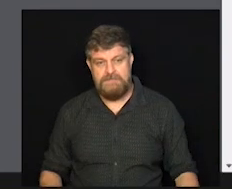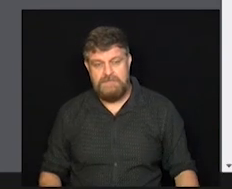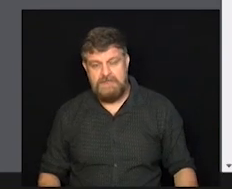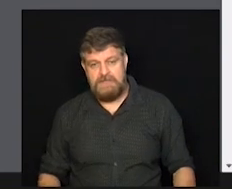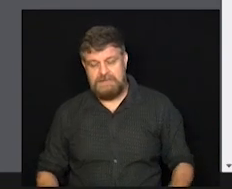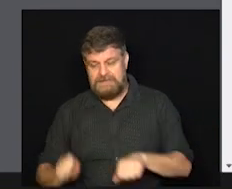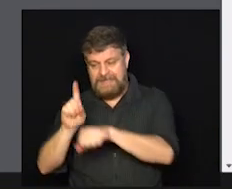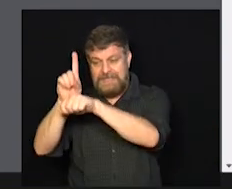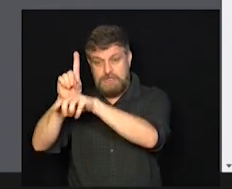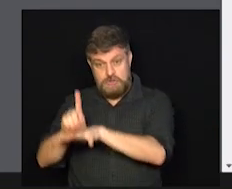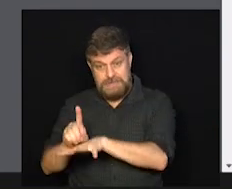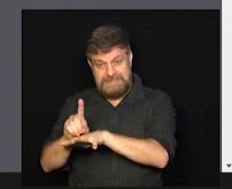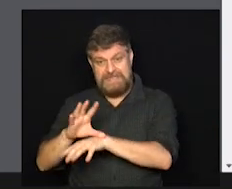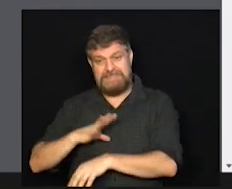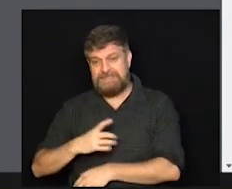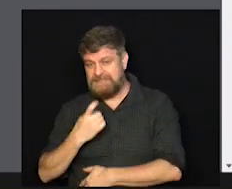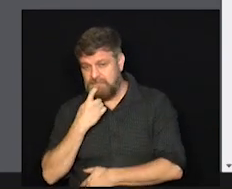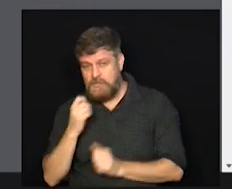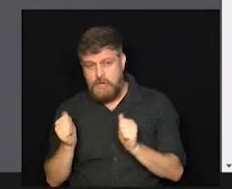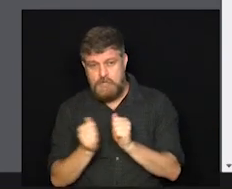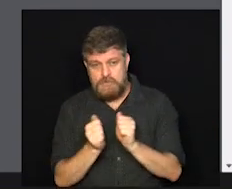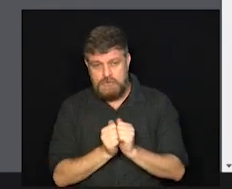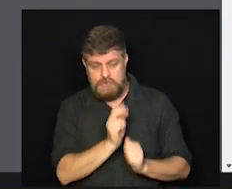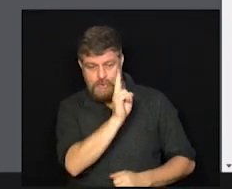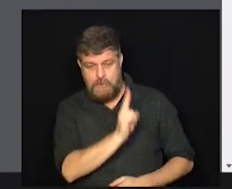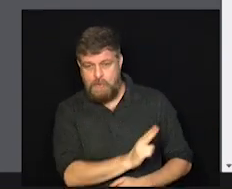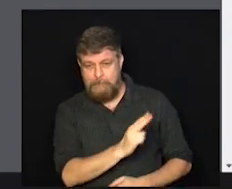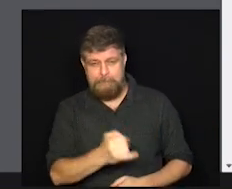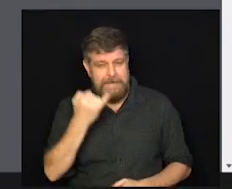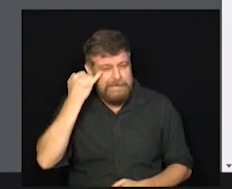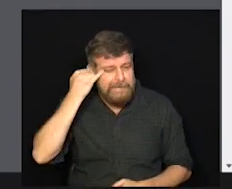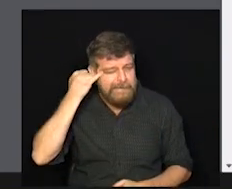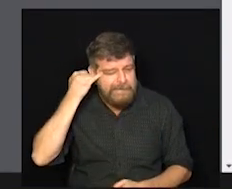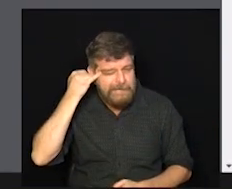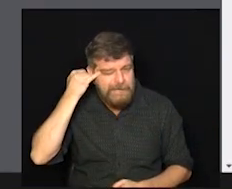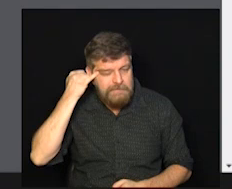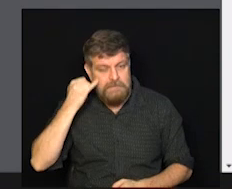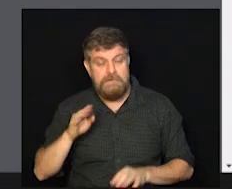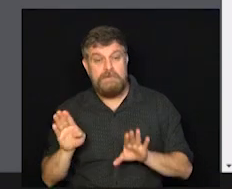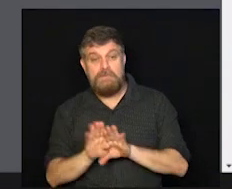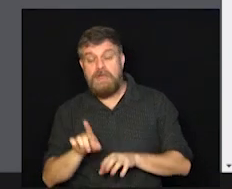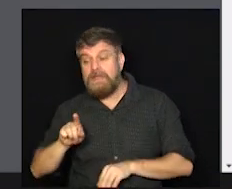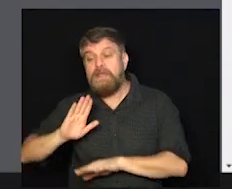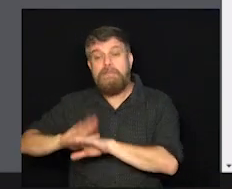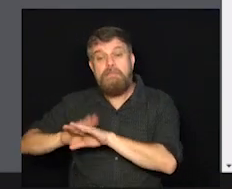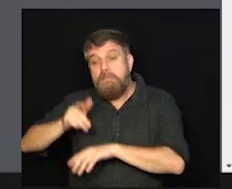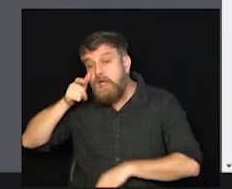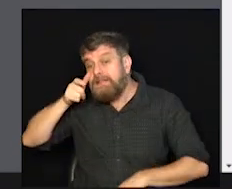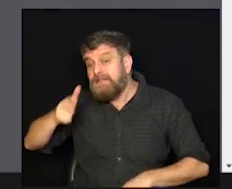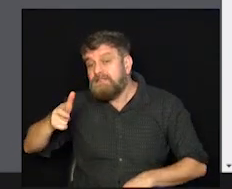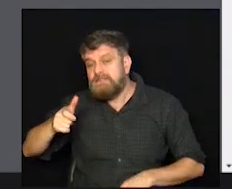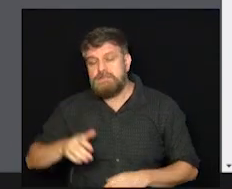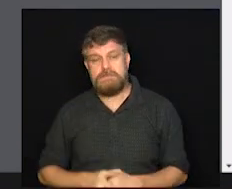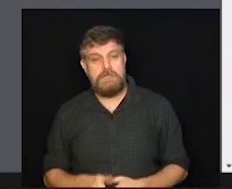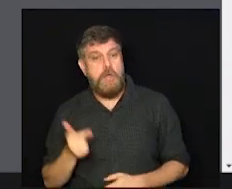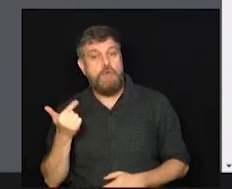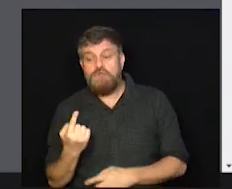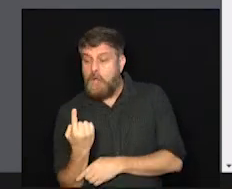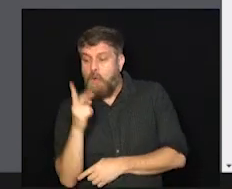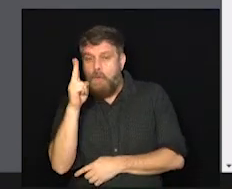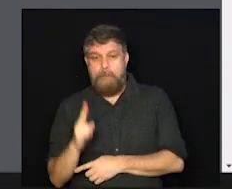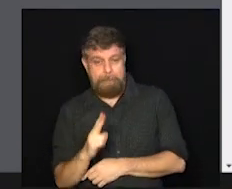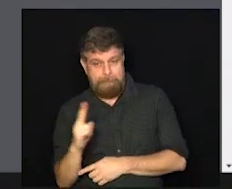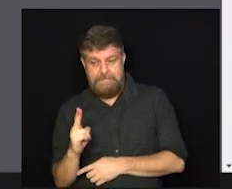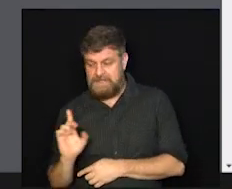de Campinas, junto com o padre Sal, que está abaixo. O que ele fazia de interessante? Não tinha um padre que vinha